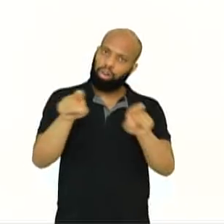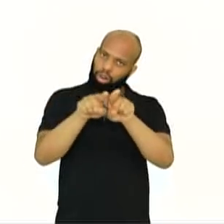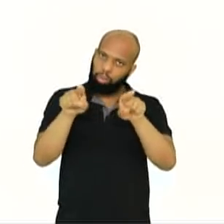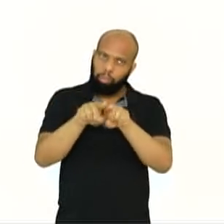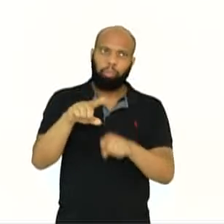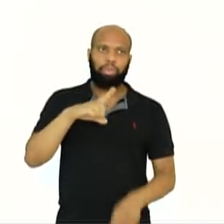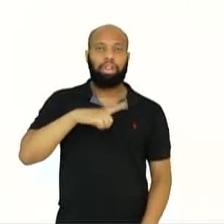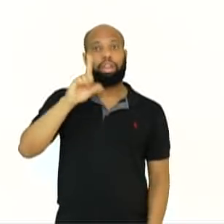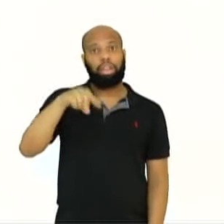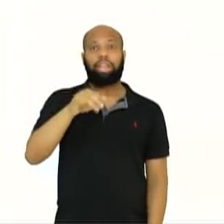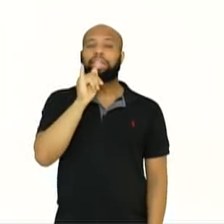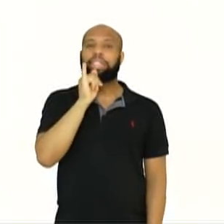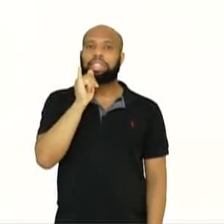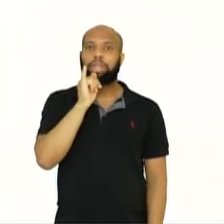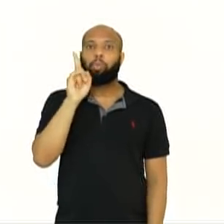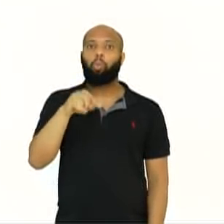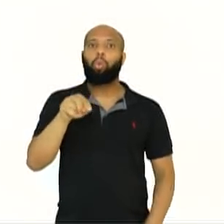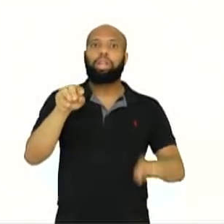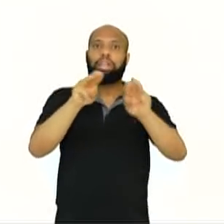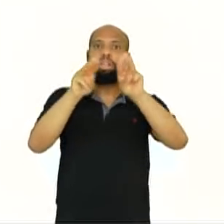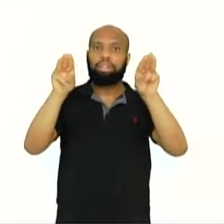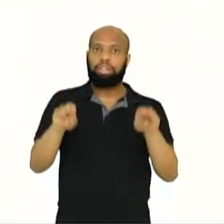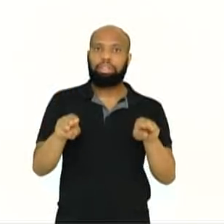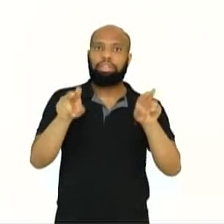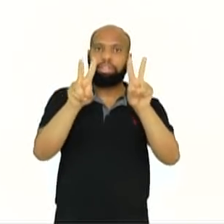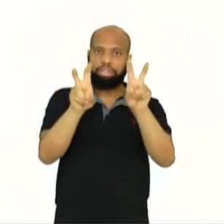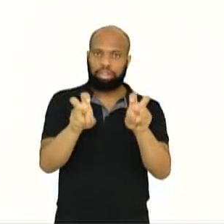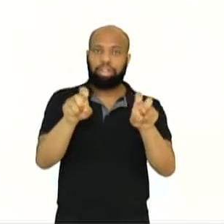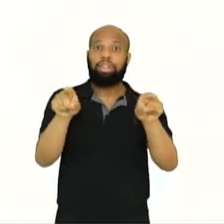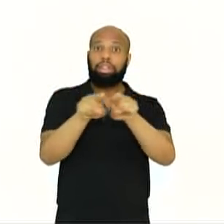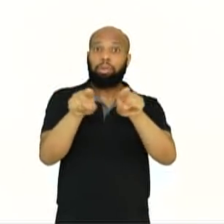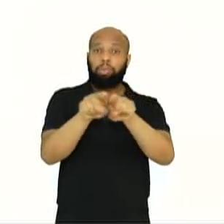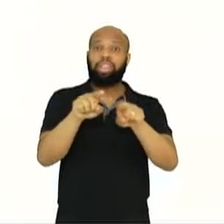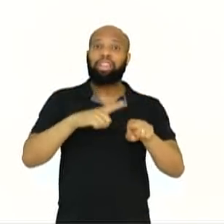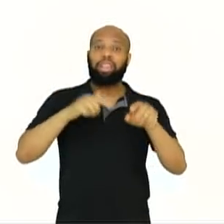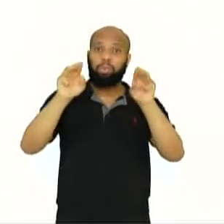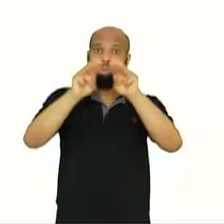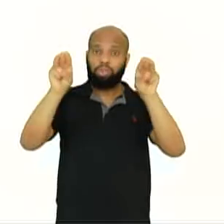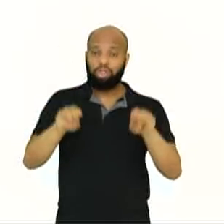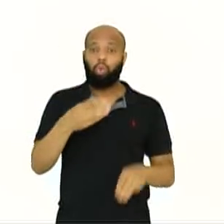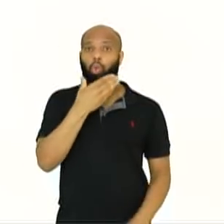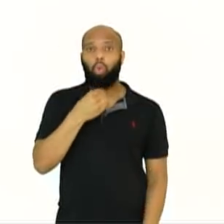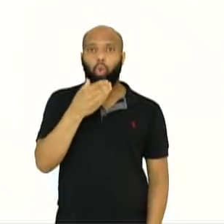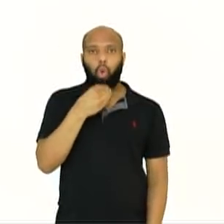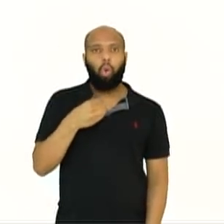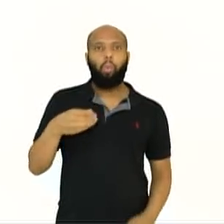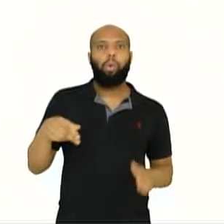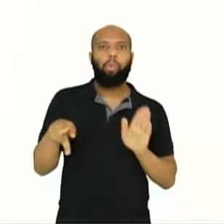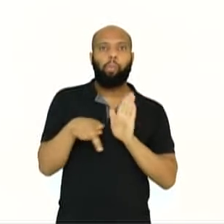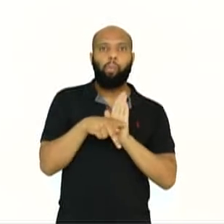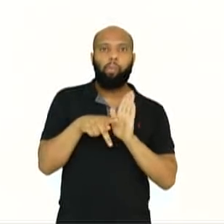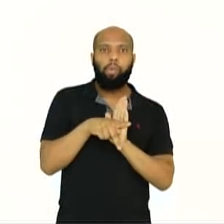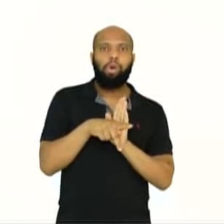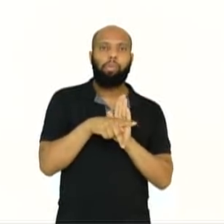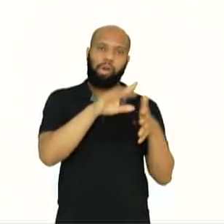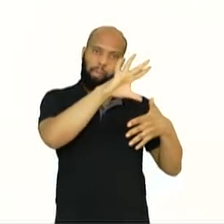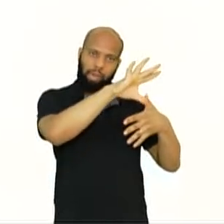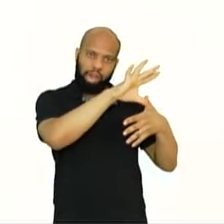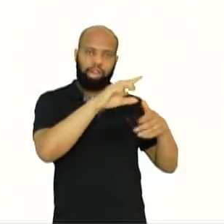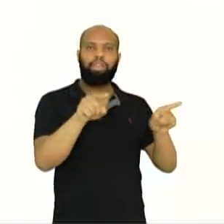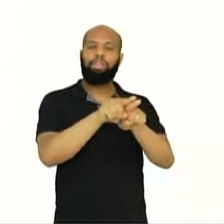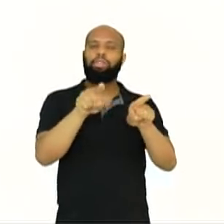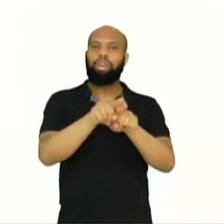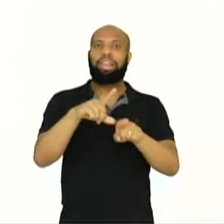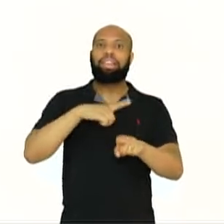Então é um exemplo, né, do homem americano, o Museu do Homem Americano é um exemplo de um museu arqueológico. Nós temos também um museu